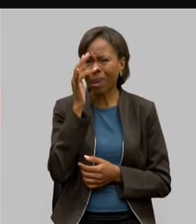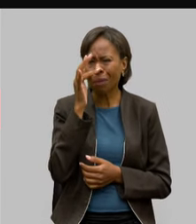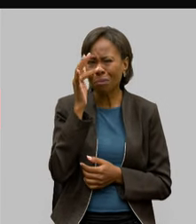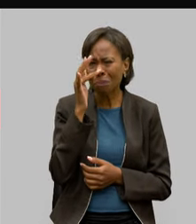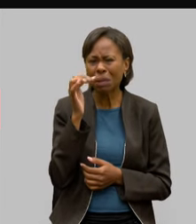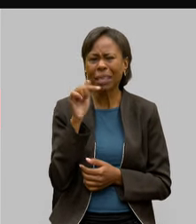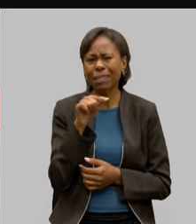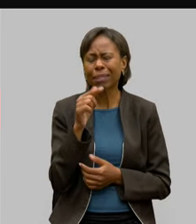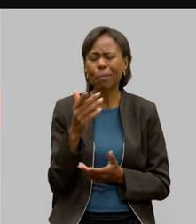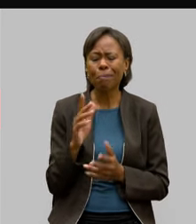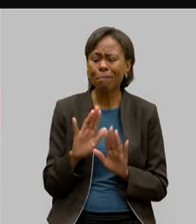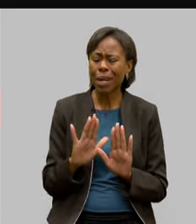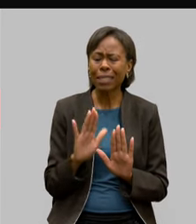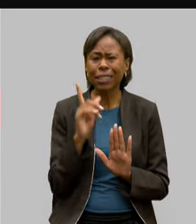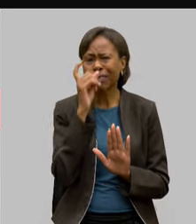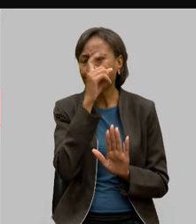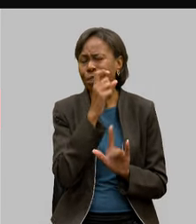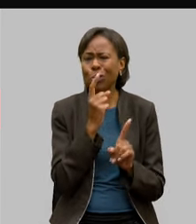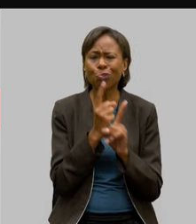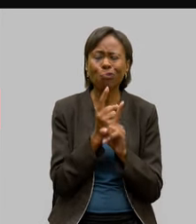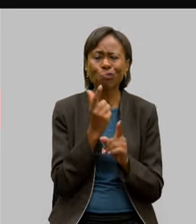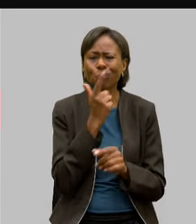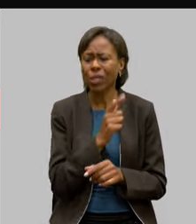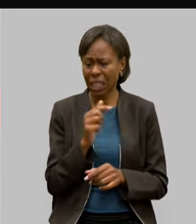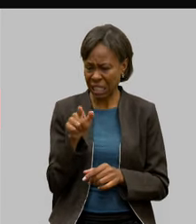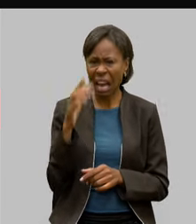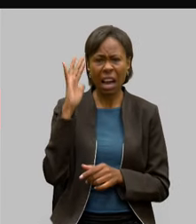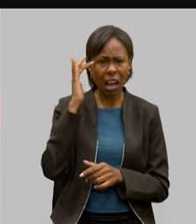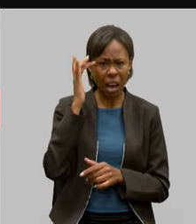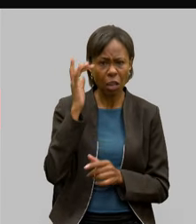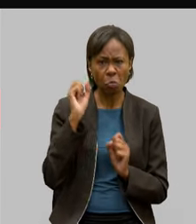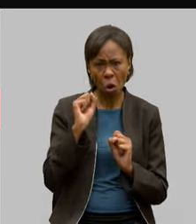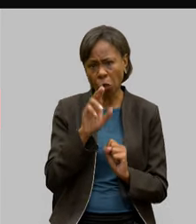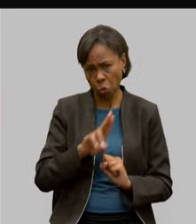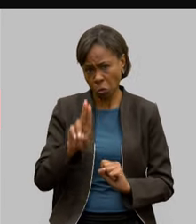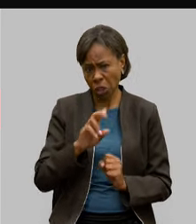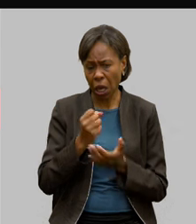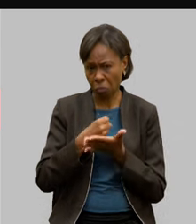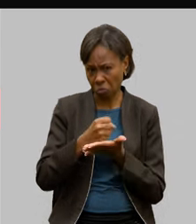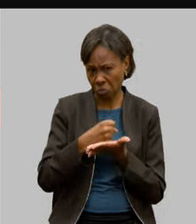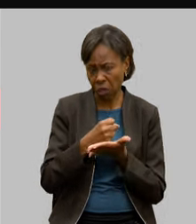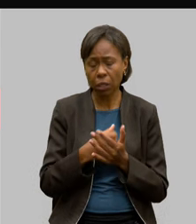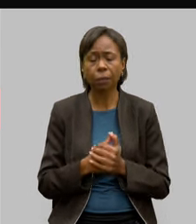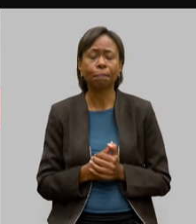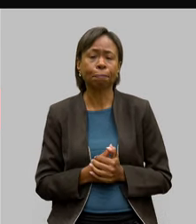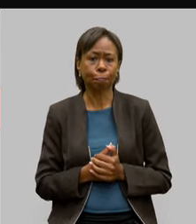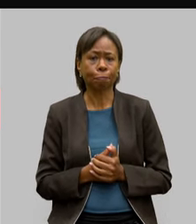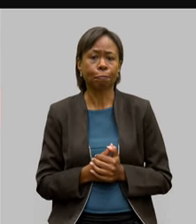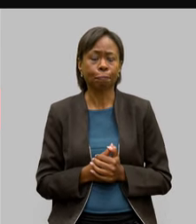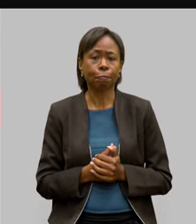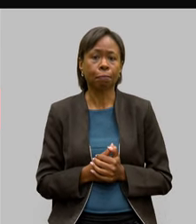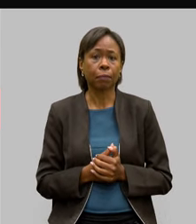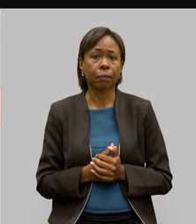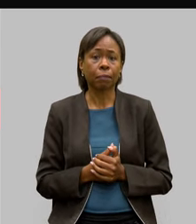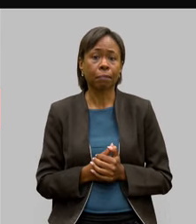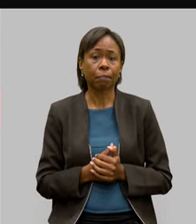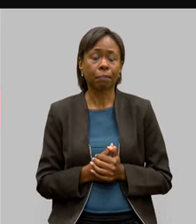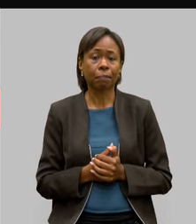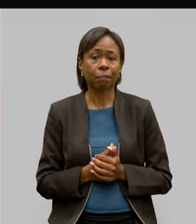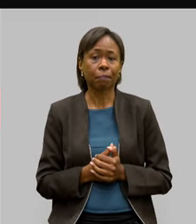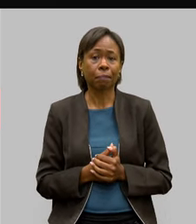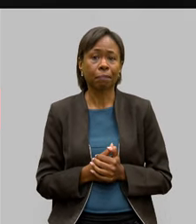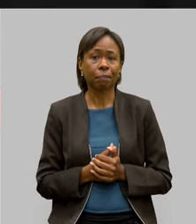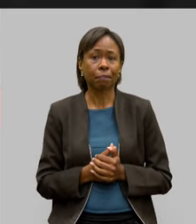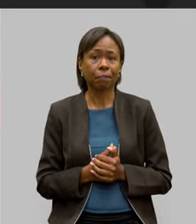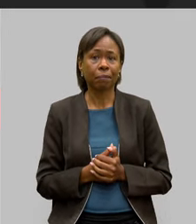essa planta né que que você eu acho né você acha que poderia ser usar essa planta e aí como Aquela aquele ditado né quem só